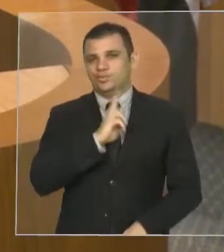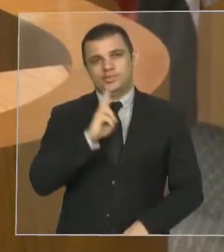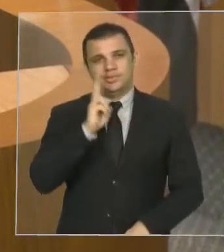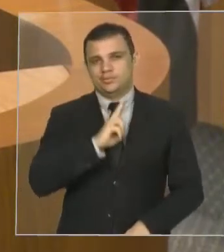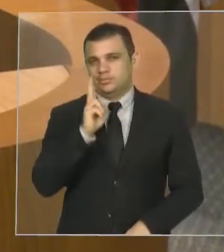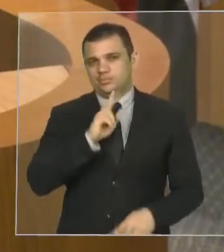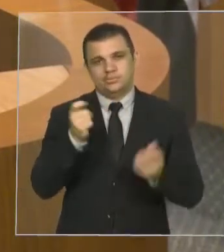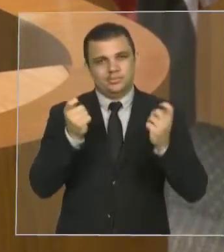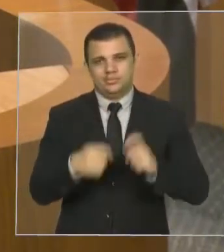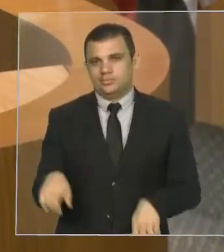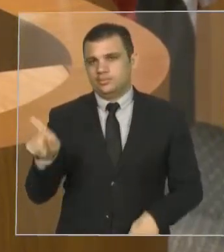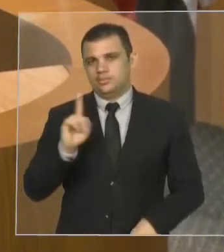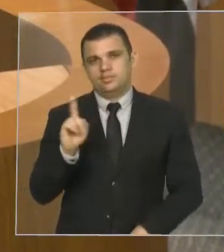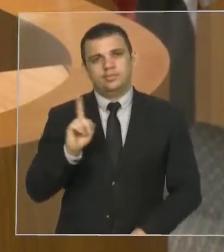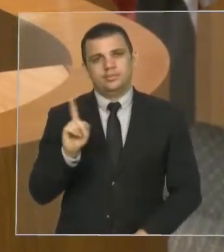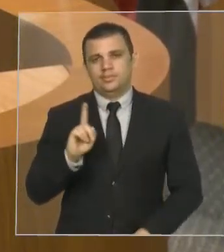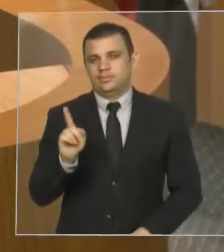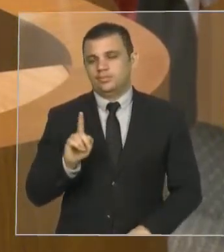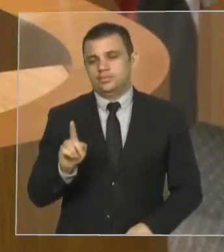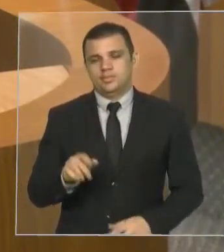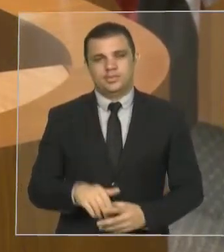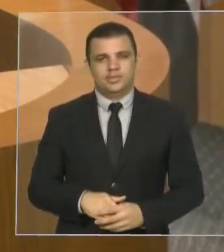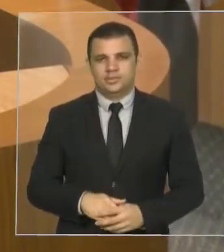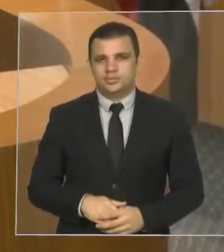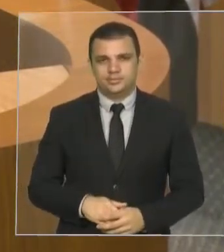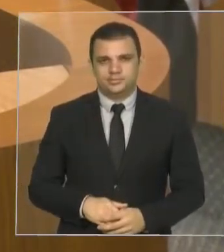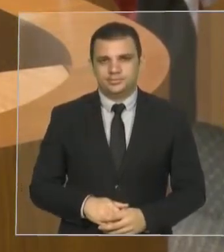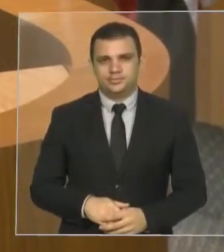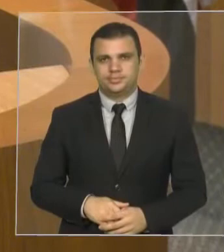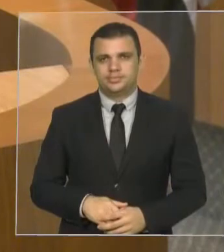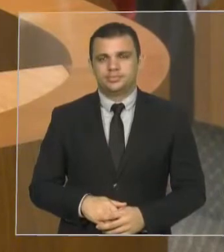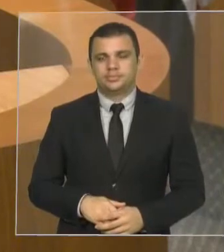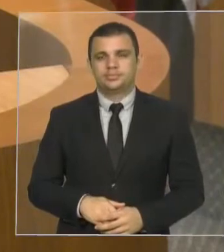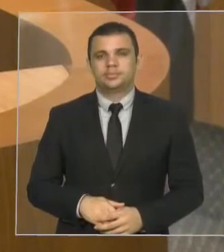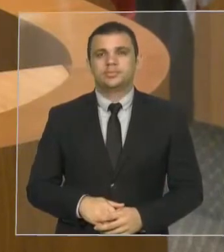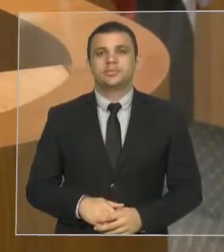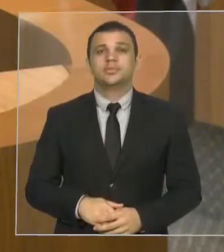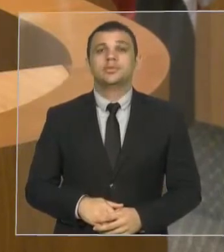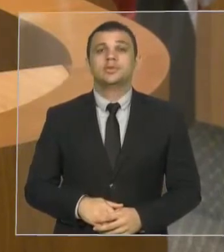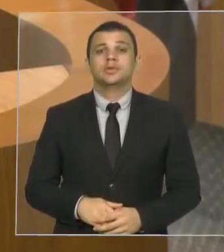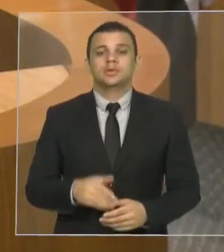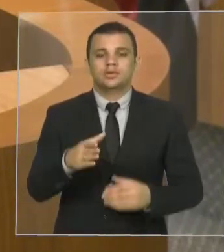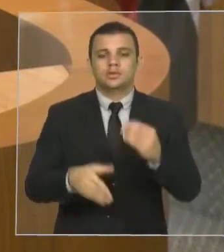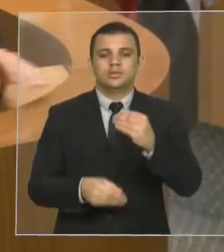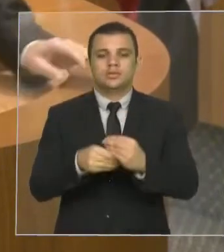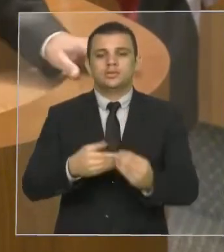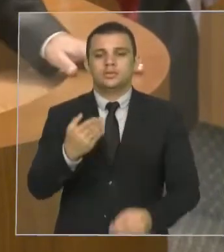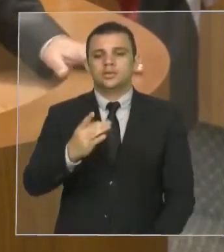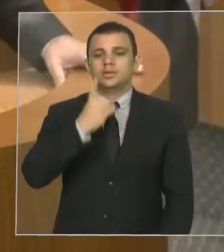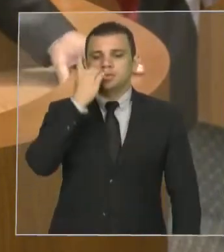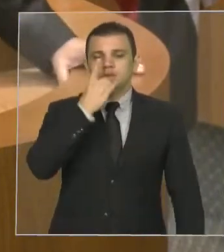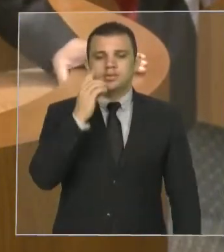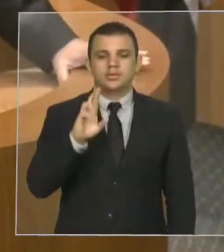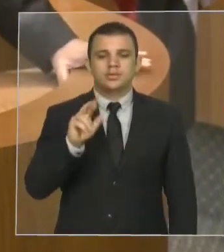matéria ser votada a toque de caixa, como pretende o governo do Estado. Concedo uma parte ao deputado Rafael